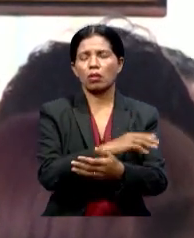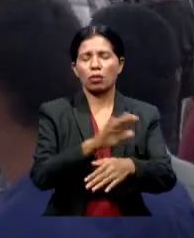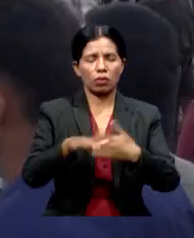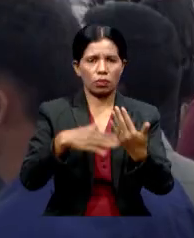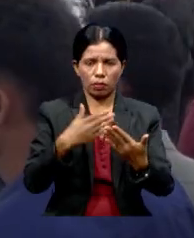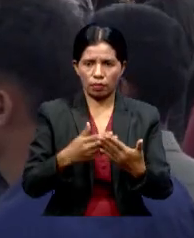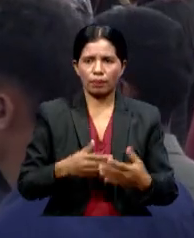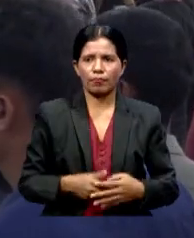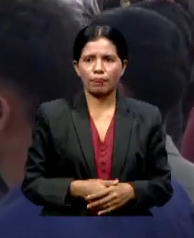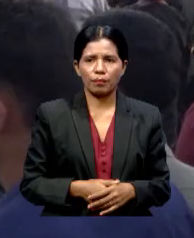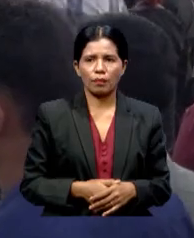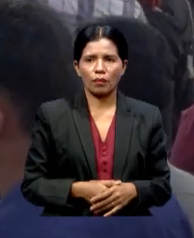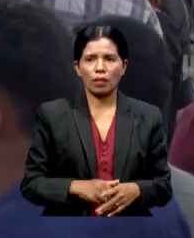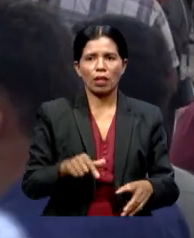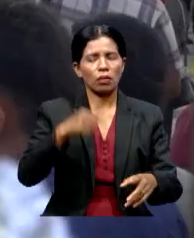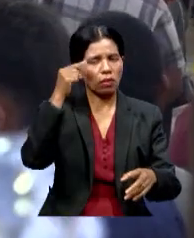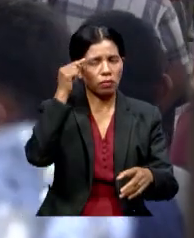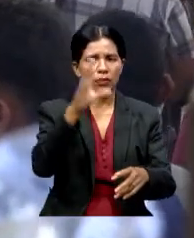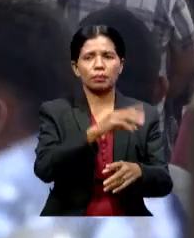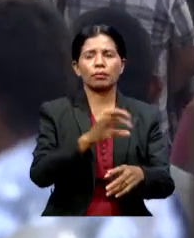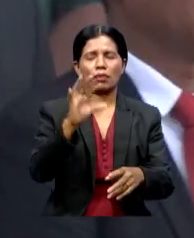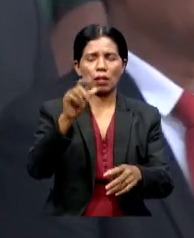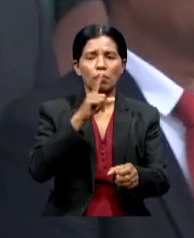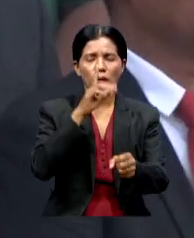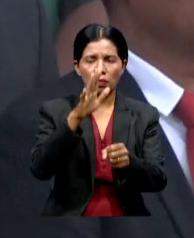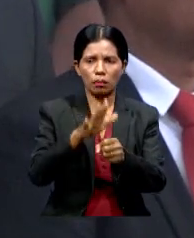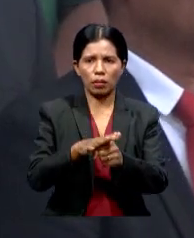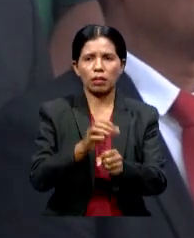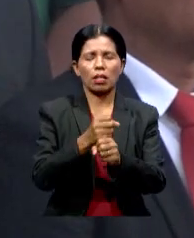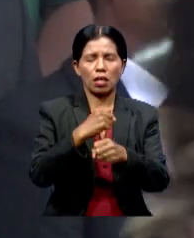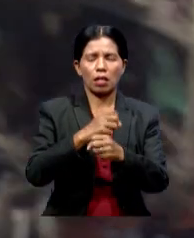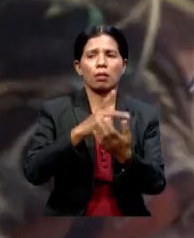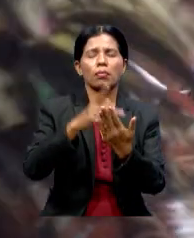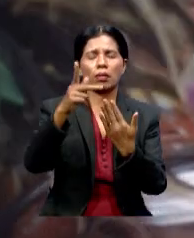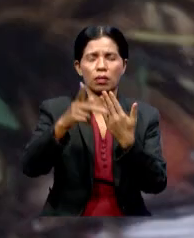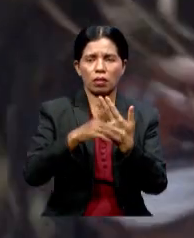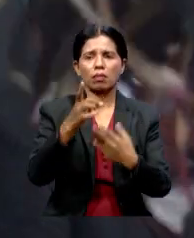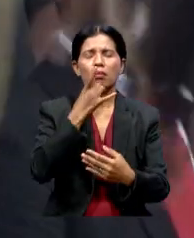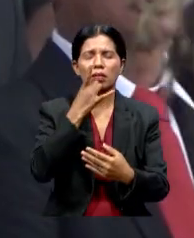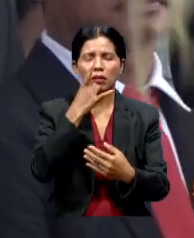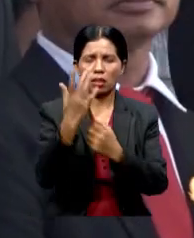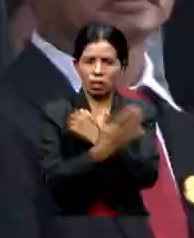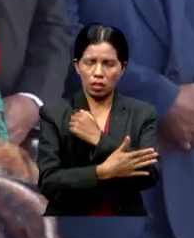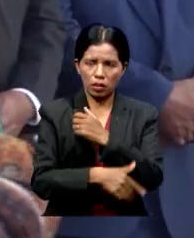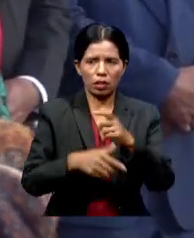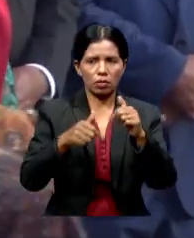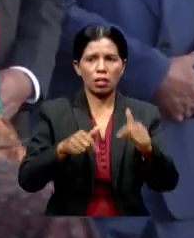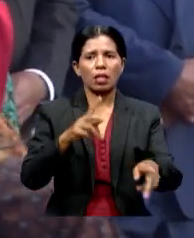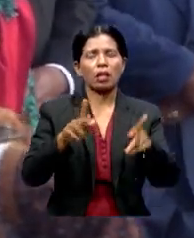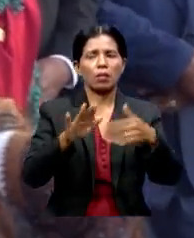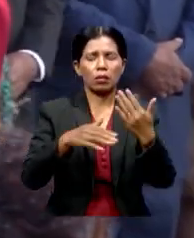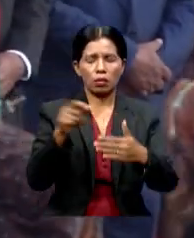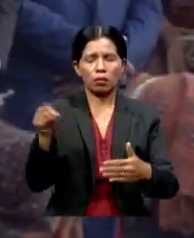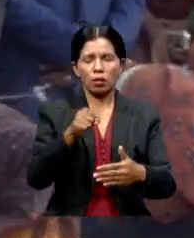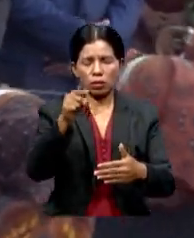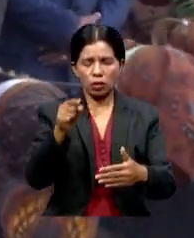cidadania. Governo Constitucional da CIA promete se concluir programa eletrificação país Nian. Não é população por cento